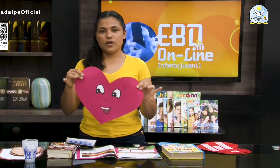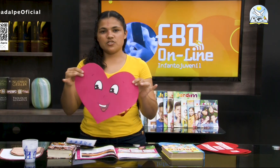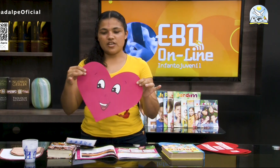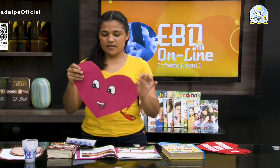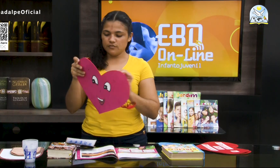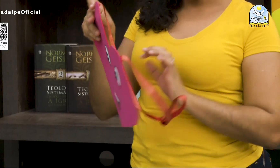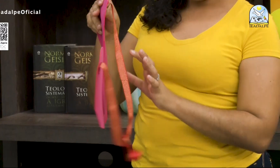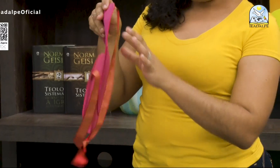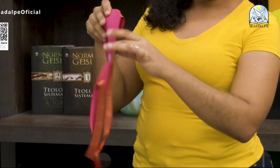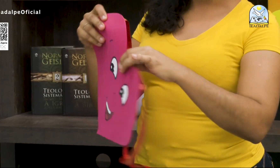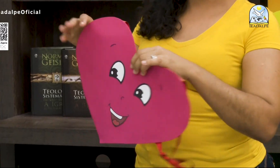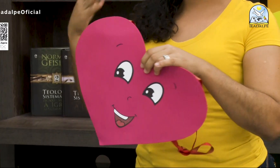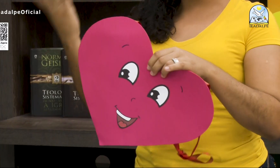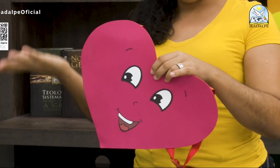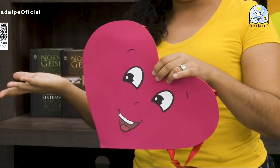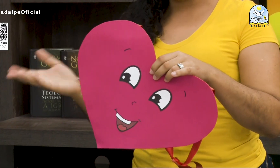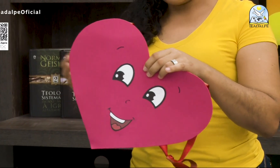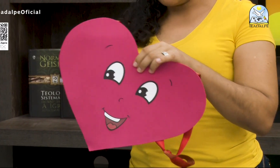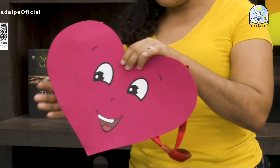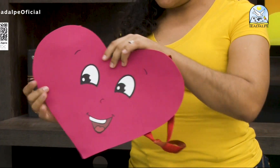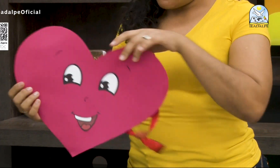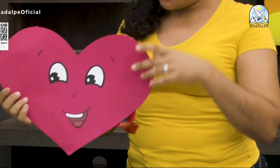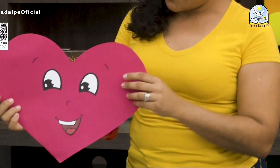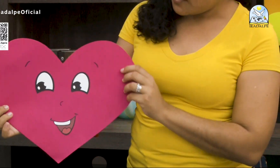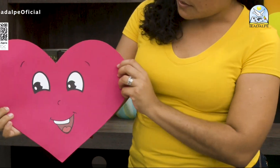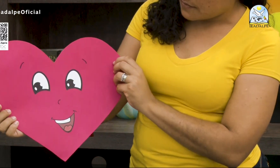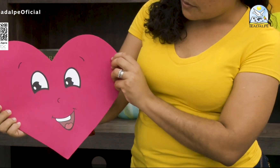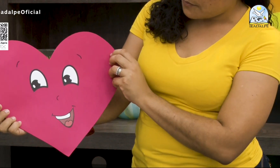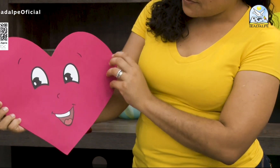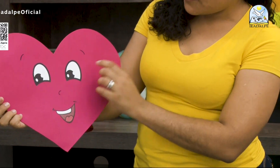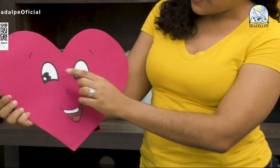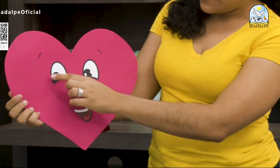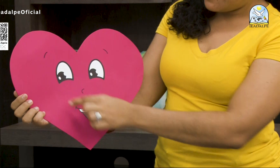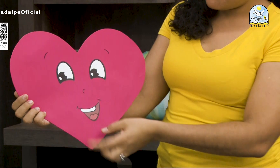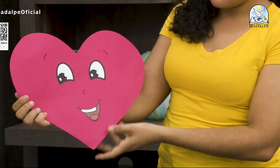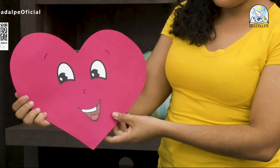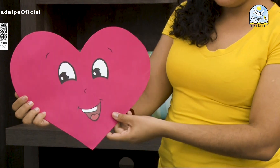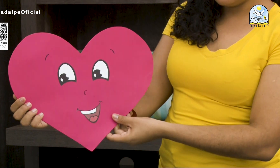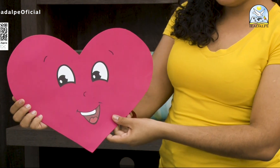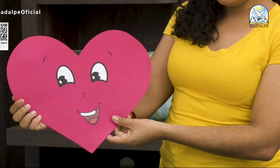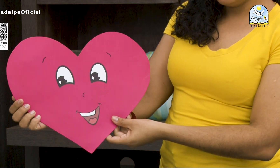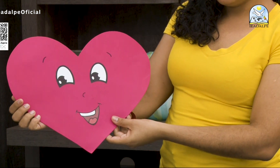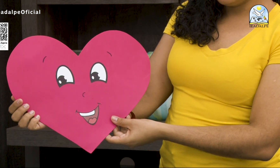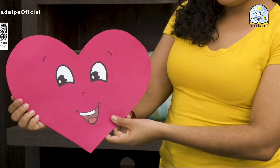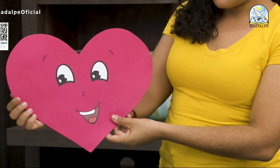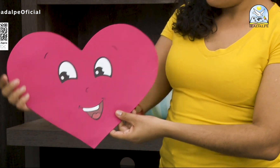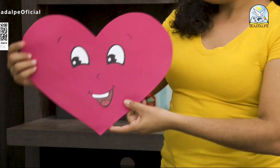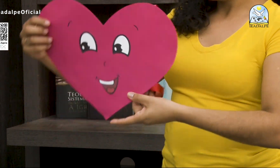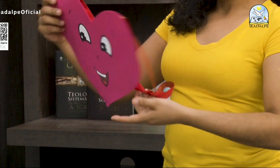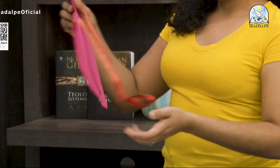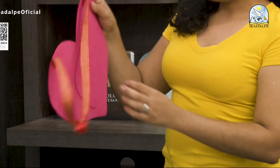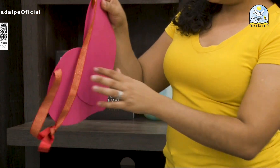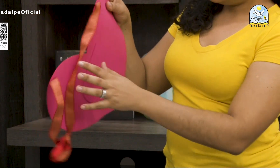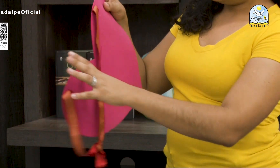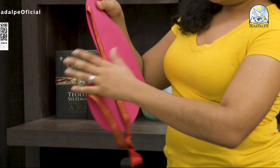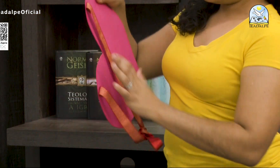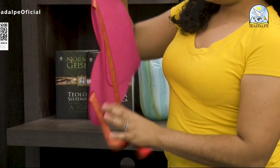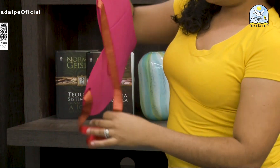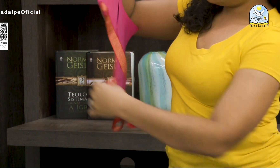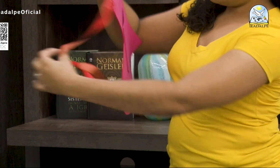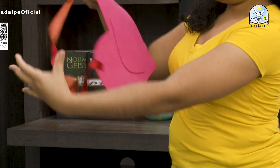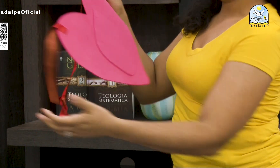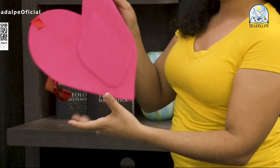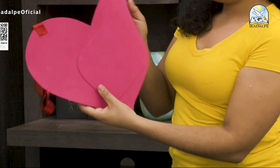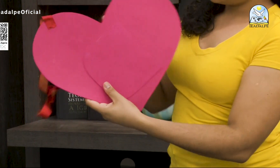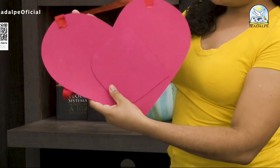confeccionei emborrachado. Também pode ser feito em cartolina guache, tá vendo? Eu fiz uma carinha feliz, tá? E aqui